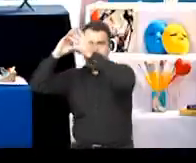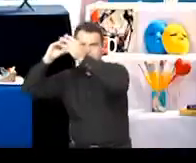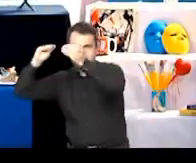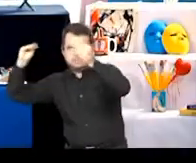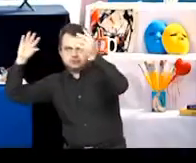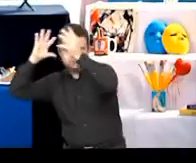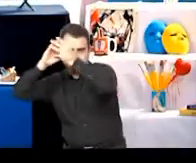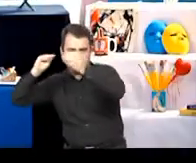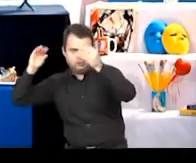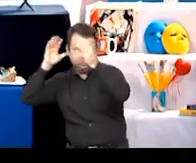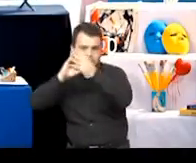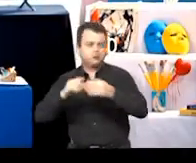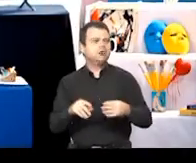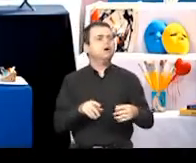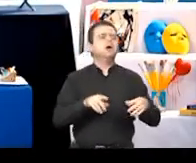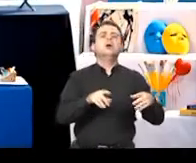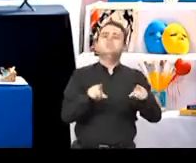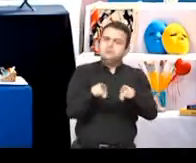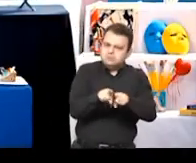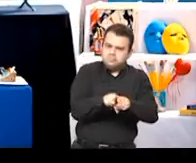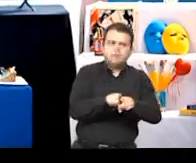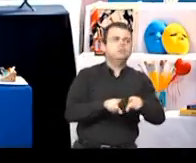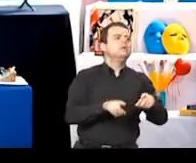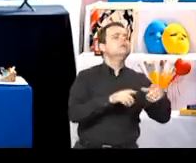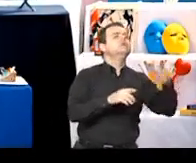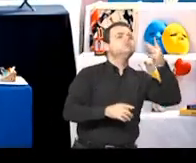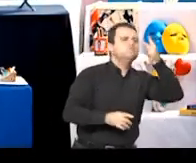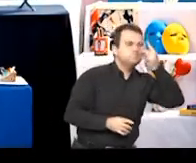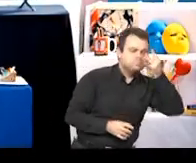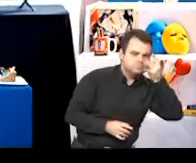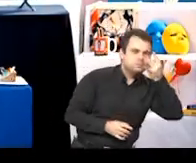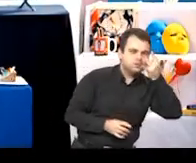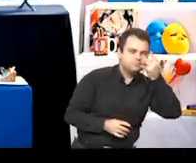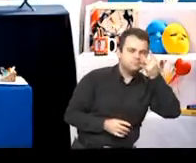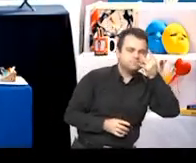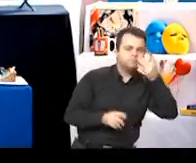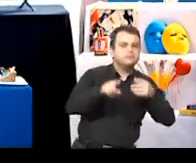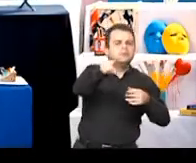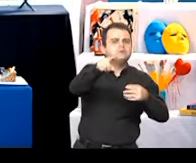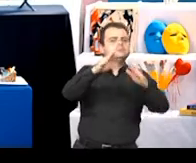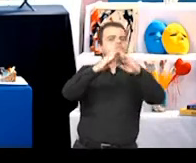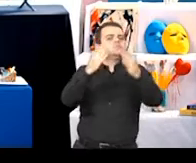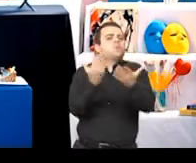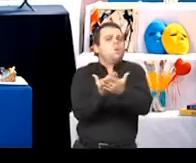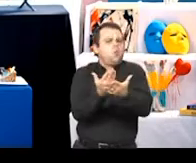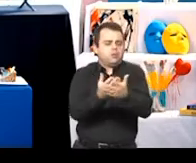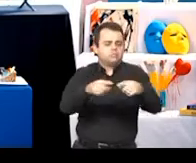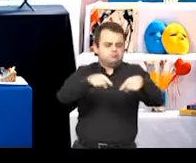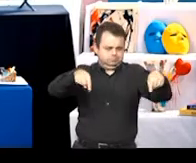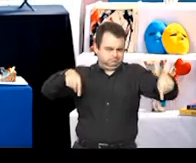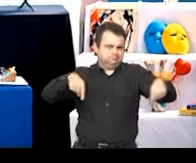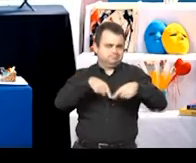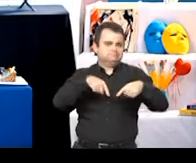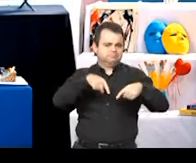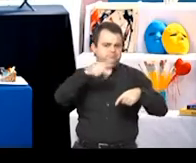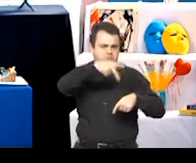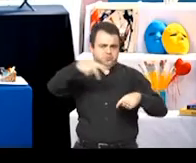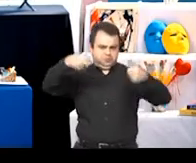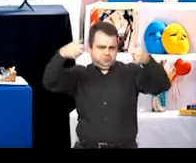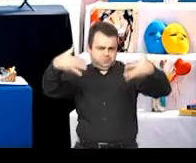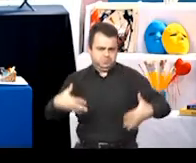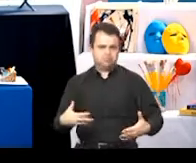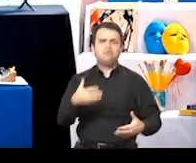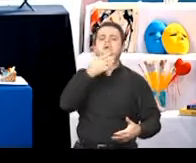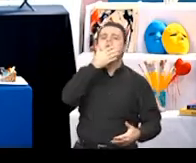abstrata e arte figurativa. Eu tenho certeza que na escola, nas aulas de arte, vocês já conheceram